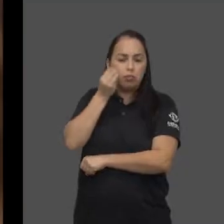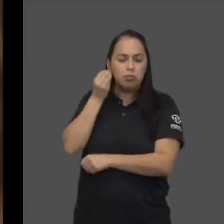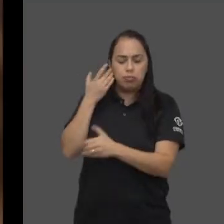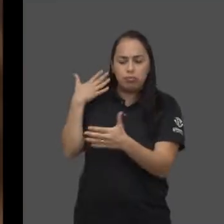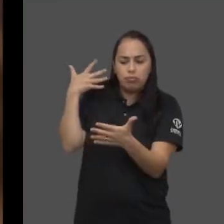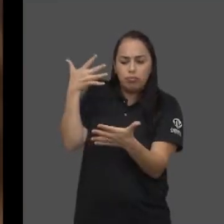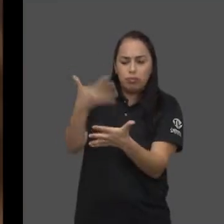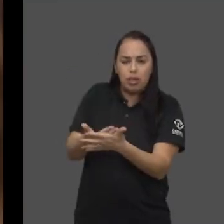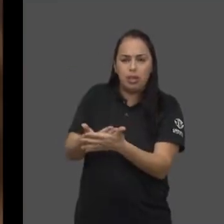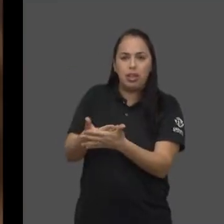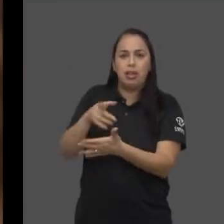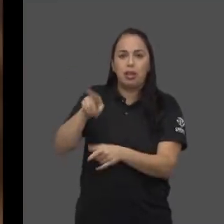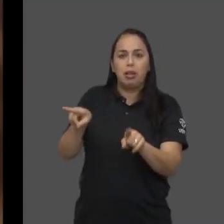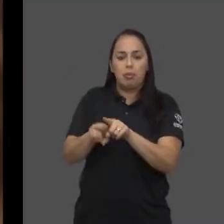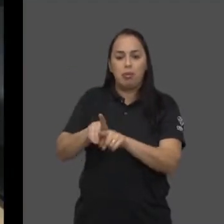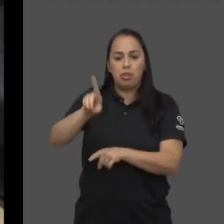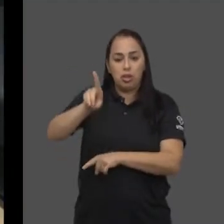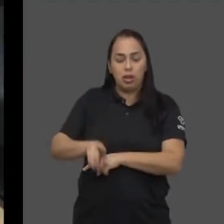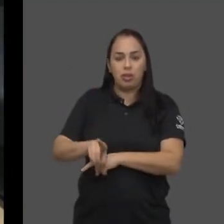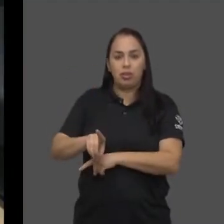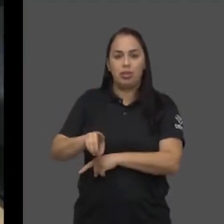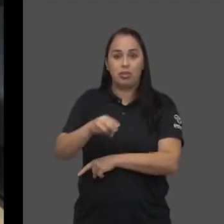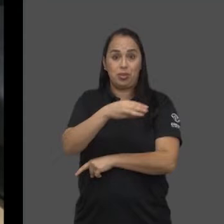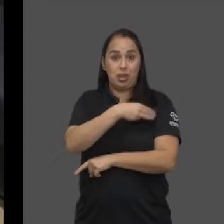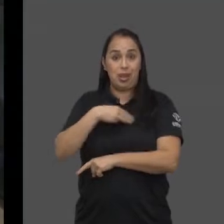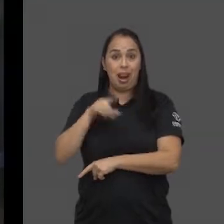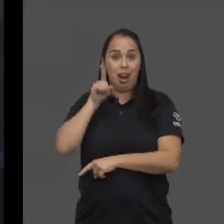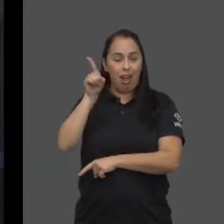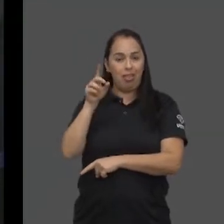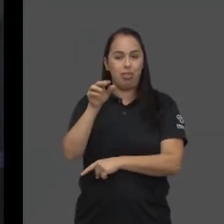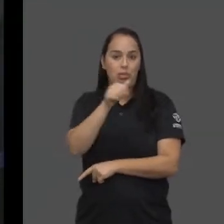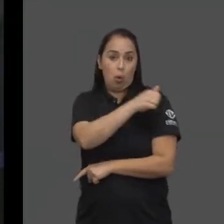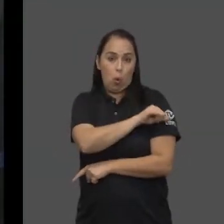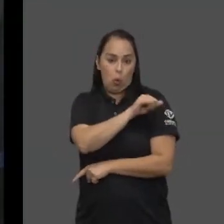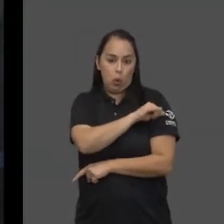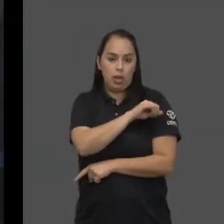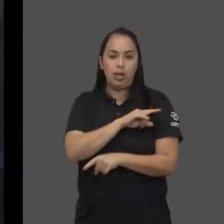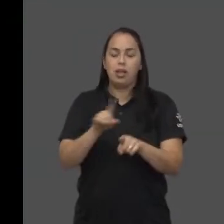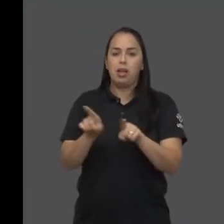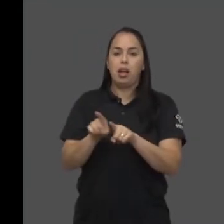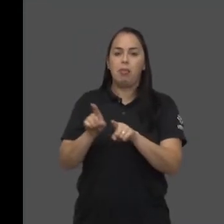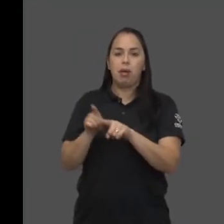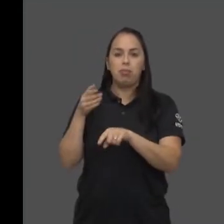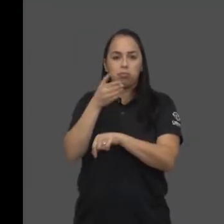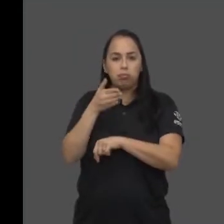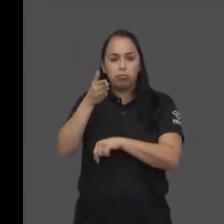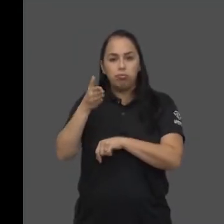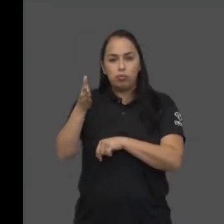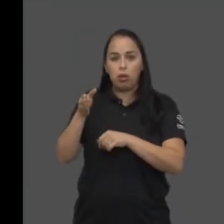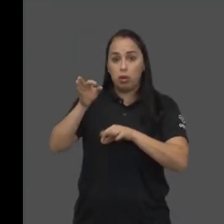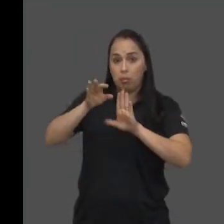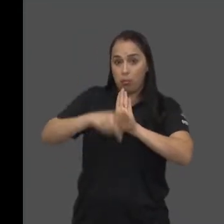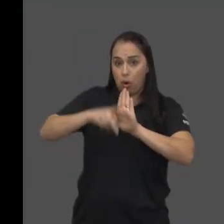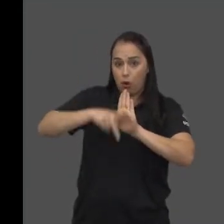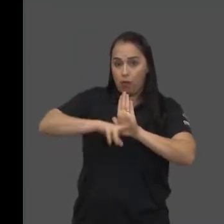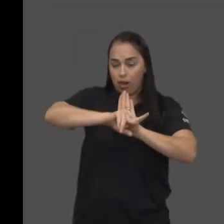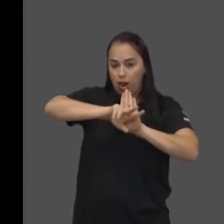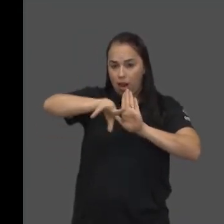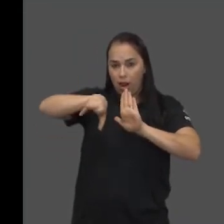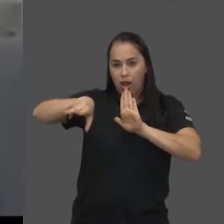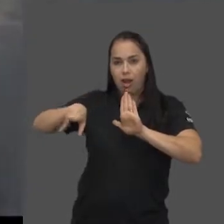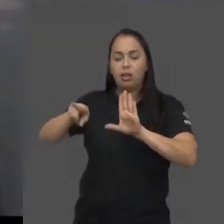com 26 anos de experiência em cargos de liderança durante a carreira foi diretora na faculdade Senai no rio